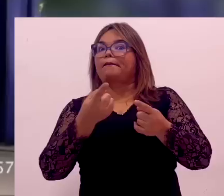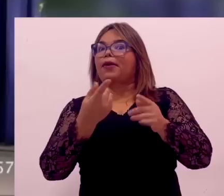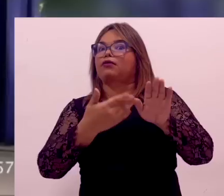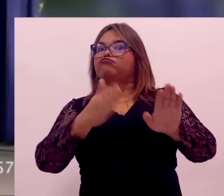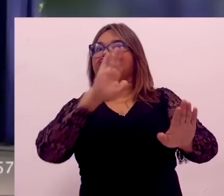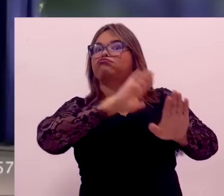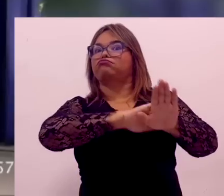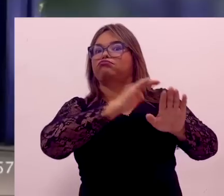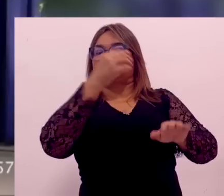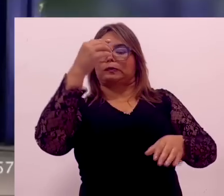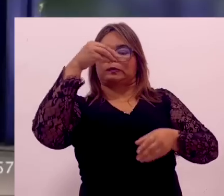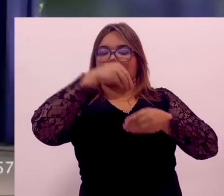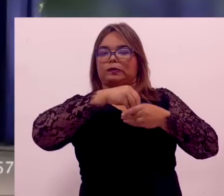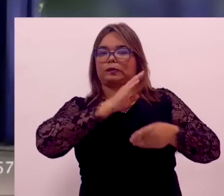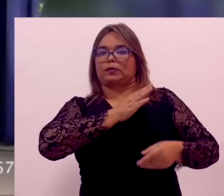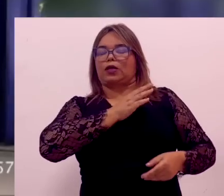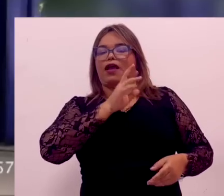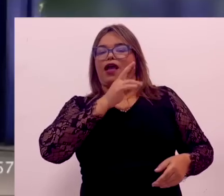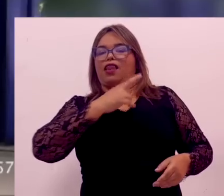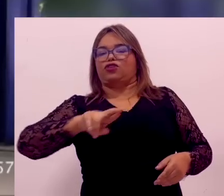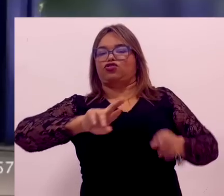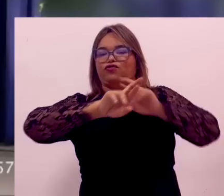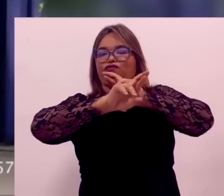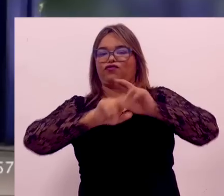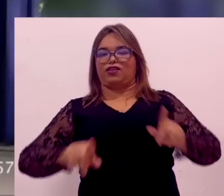mas por dentro eles têm outra religião.